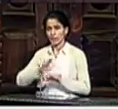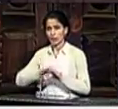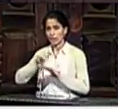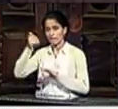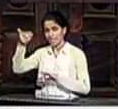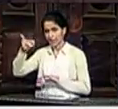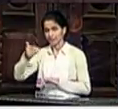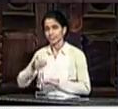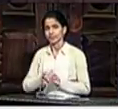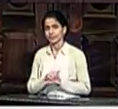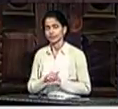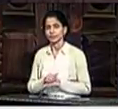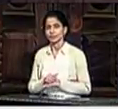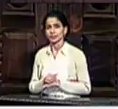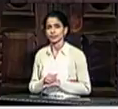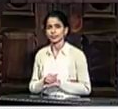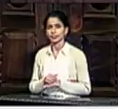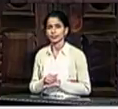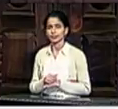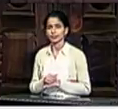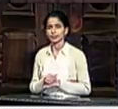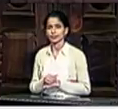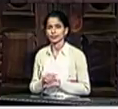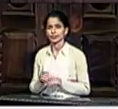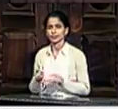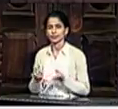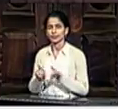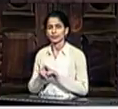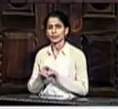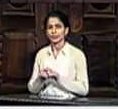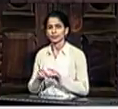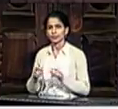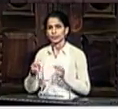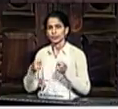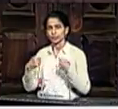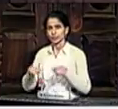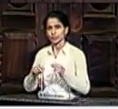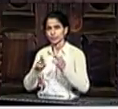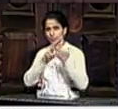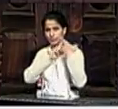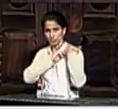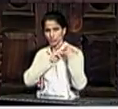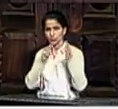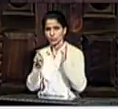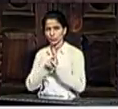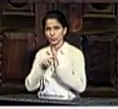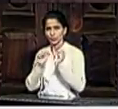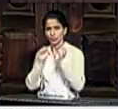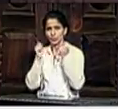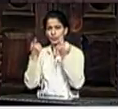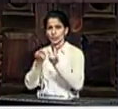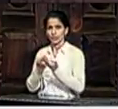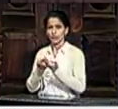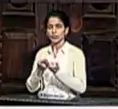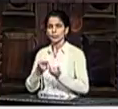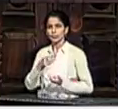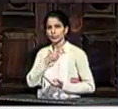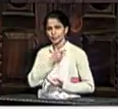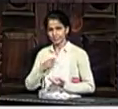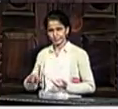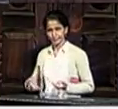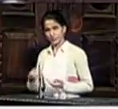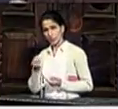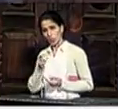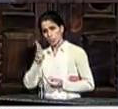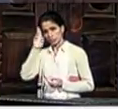da inflação. E também é importante chamar a responsabilidade dessa casa, porque eu presidia ou